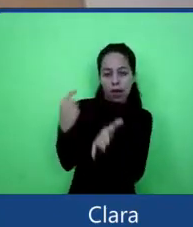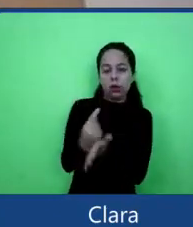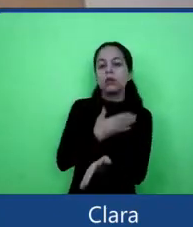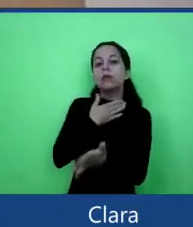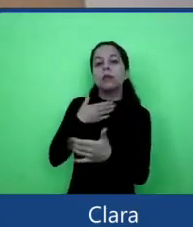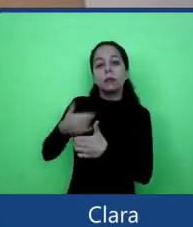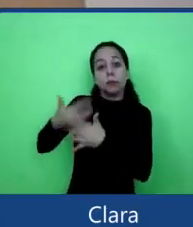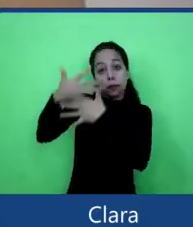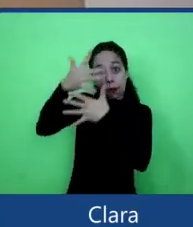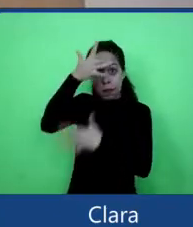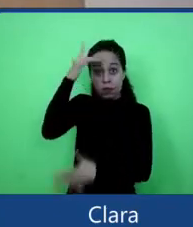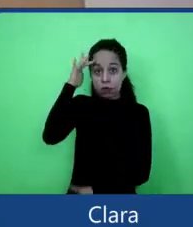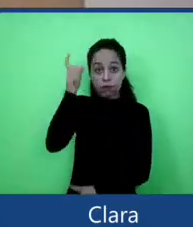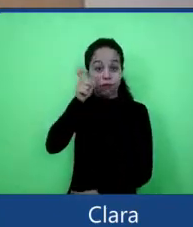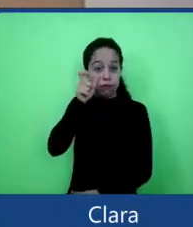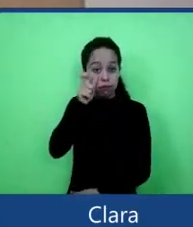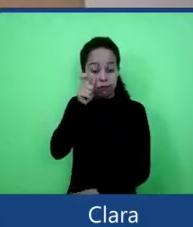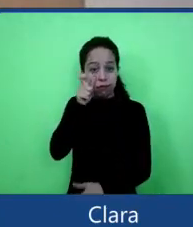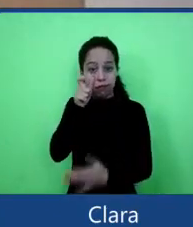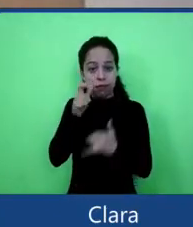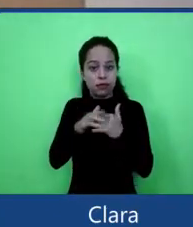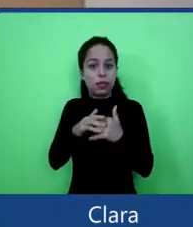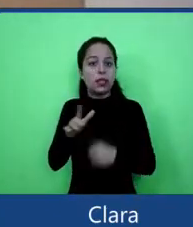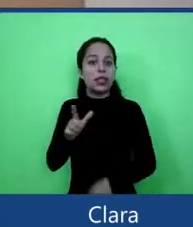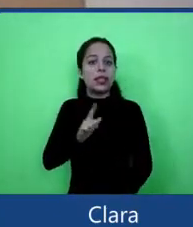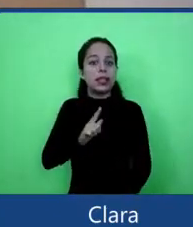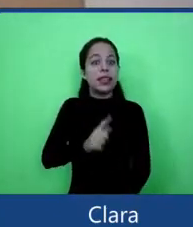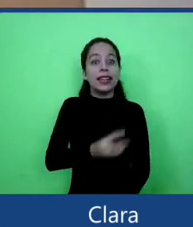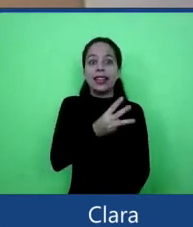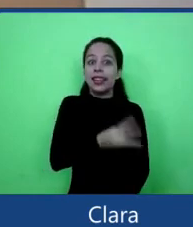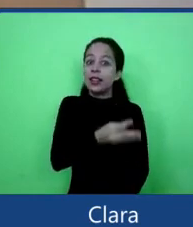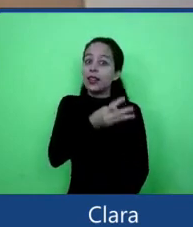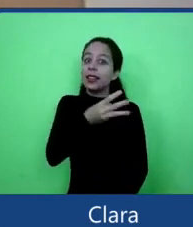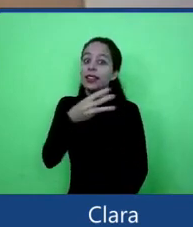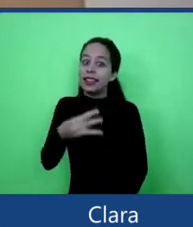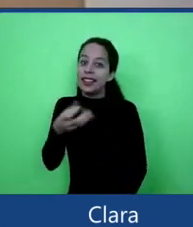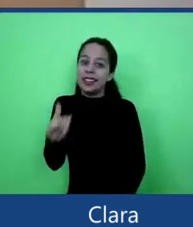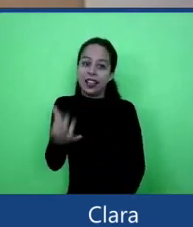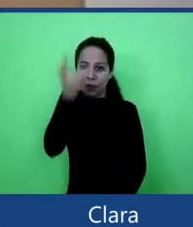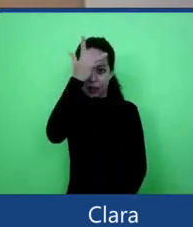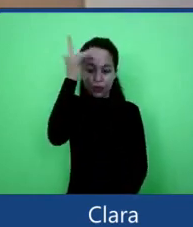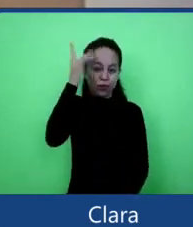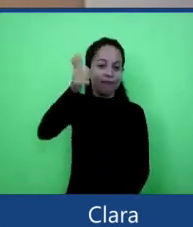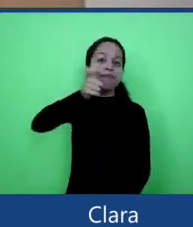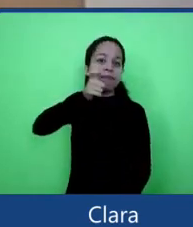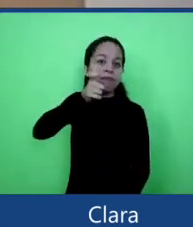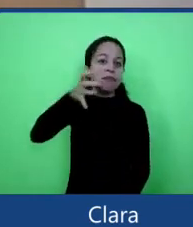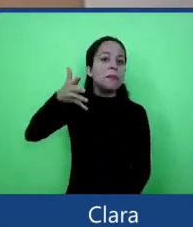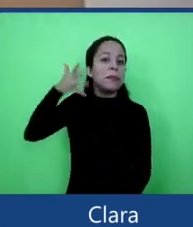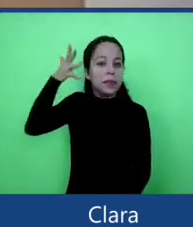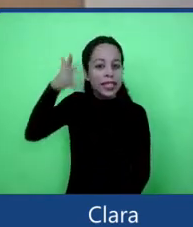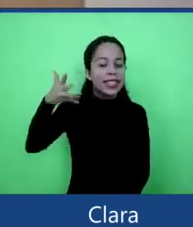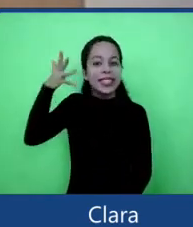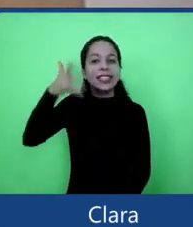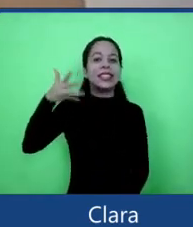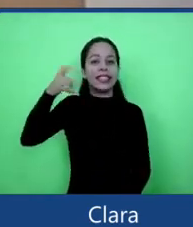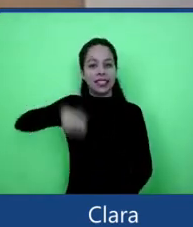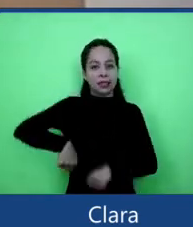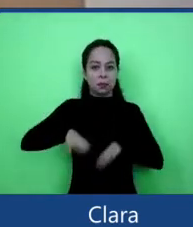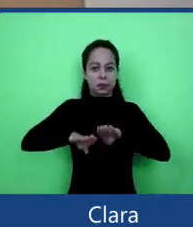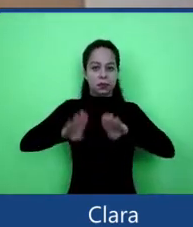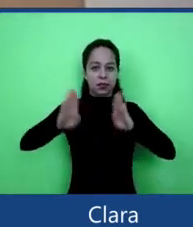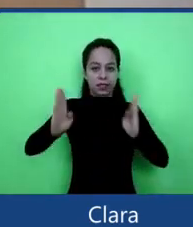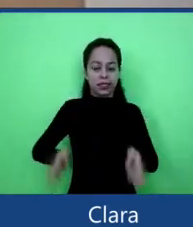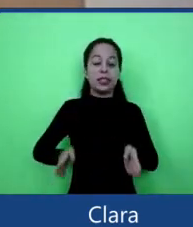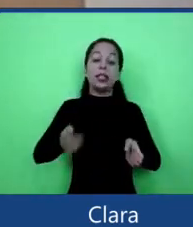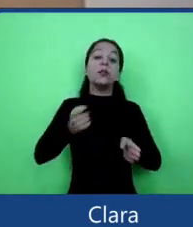assistindo. Nesse momento são 336 pessoas assistindo as nossas palestras aqui, a nossa mesa. E eu tentei agrupar as